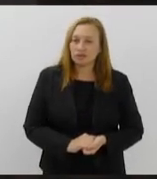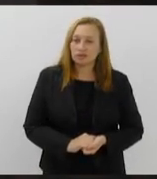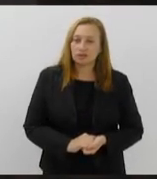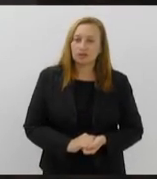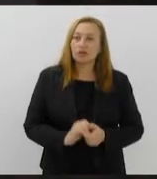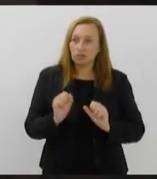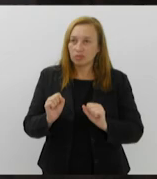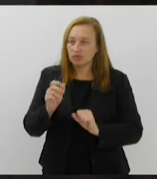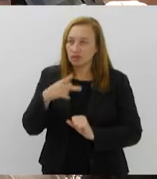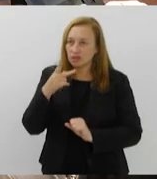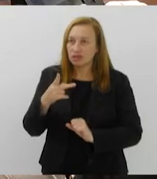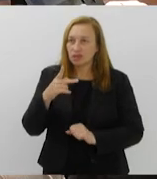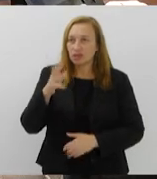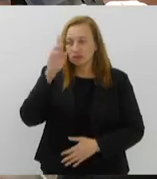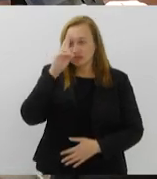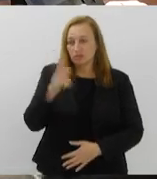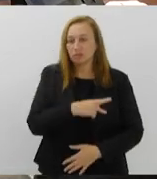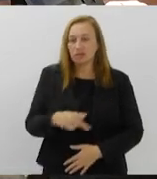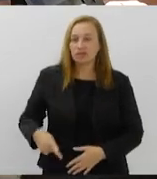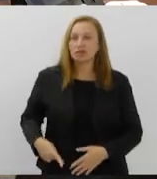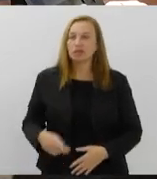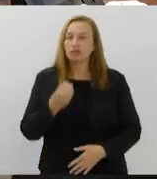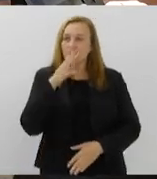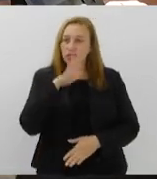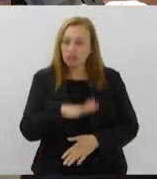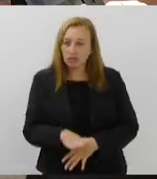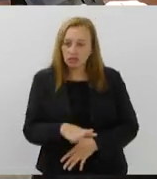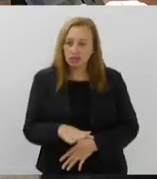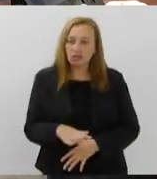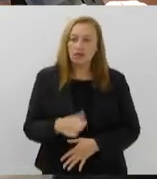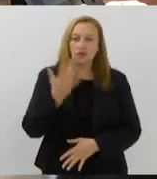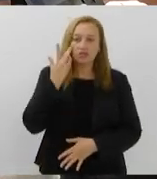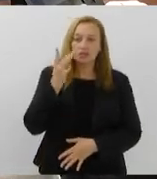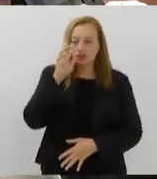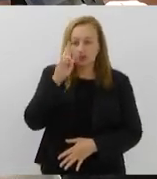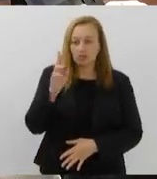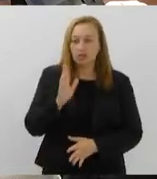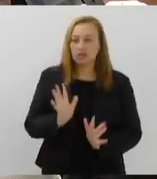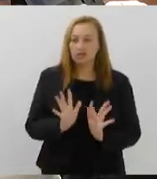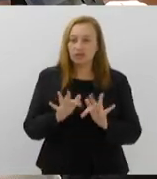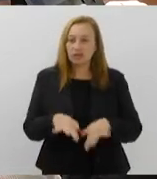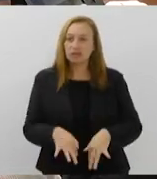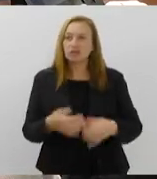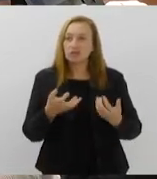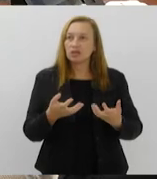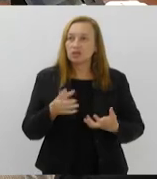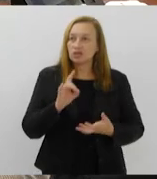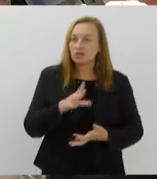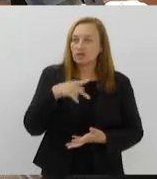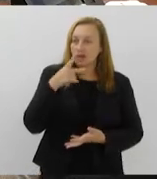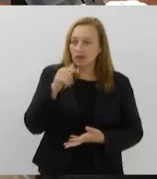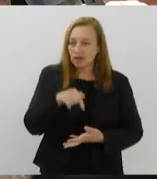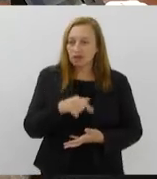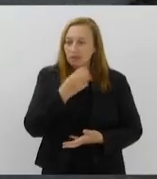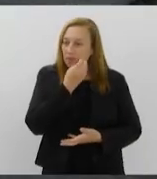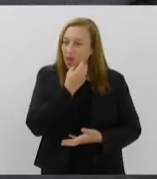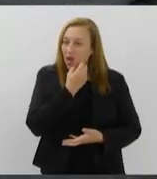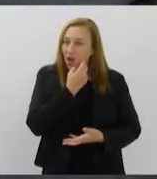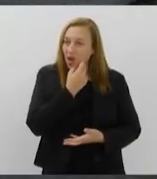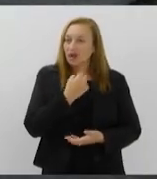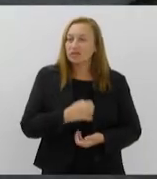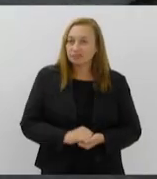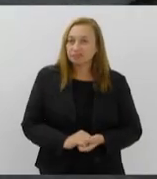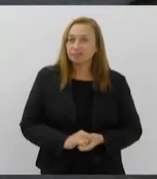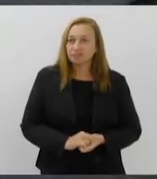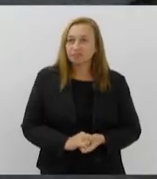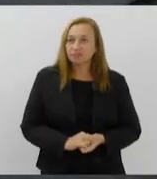Pode falar, não. Presidente, boa tarde. Eu achei que o senhor teria terminado. Eu quero só fazer uma ponderação aqui, dizer o seguinte,